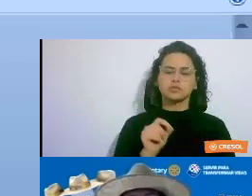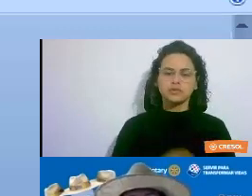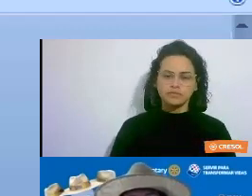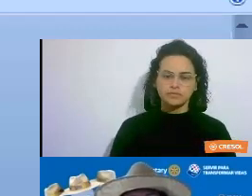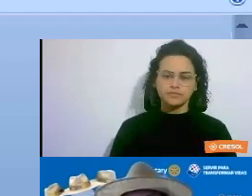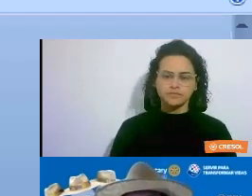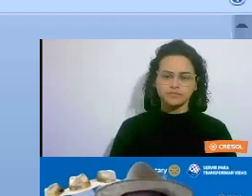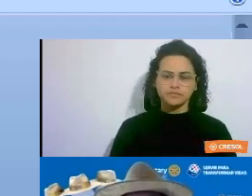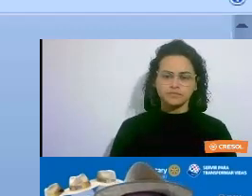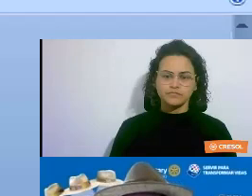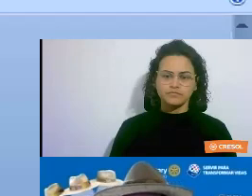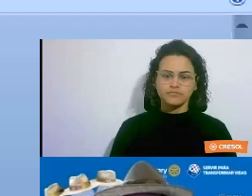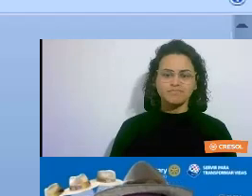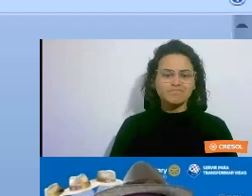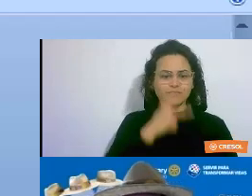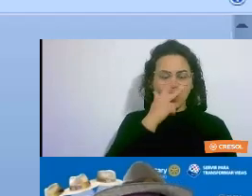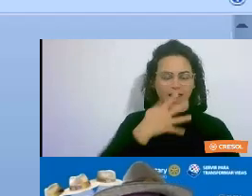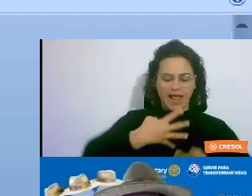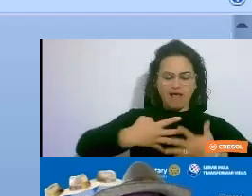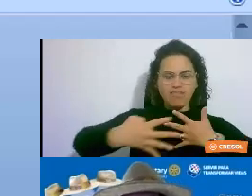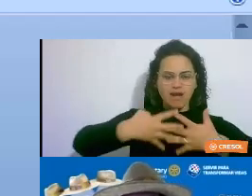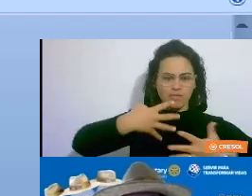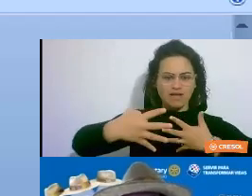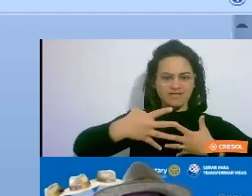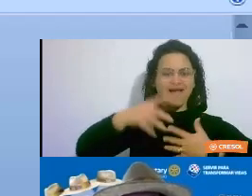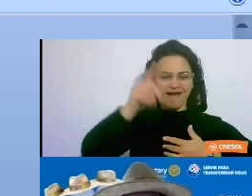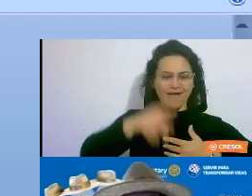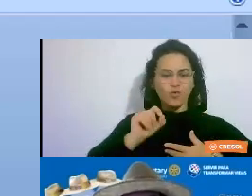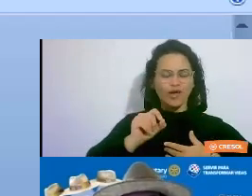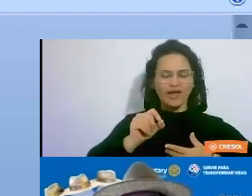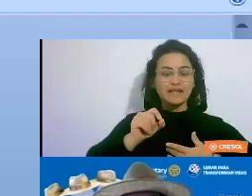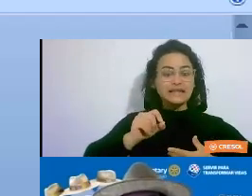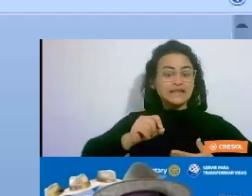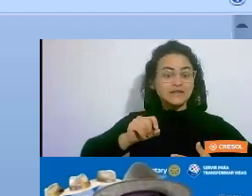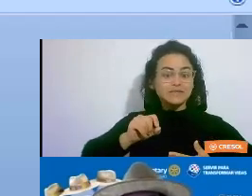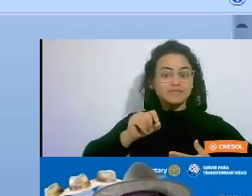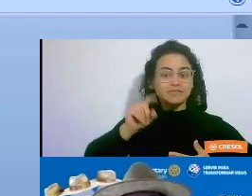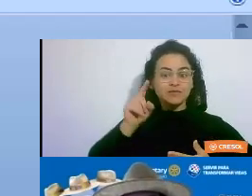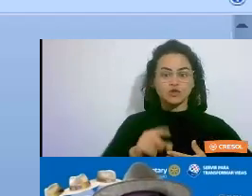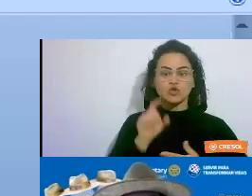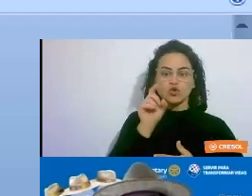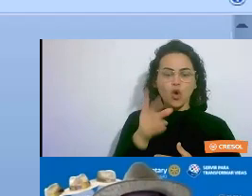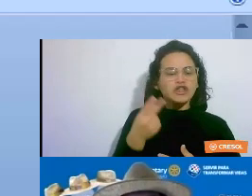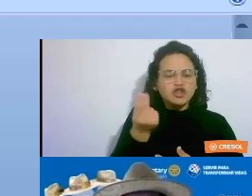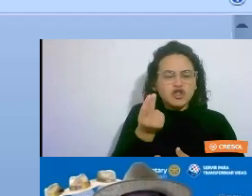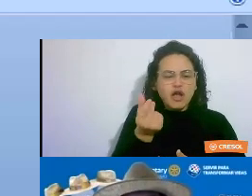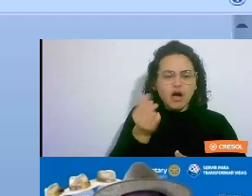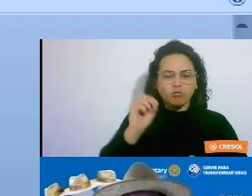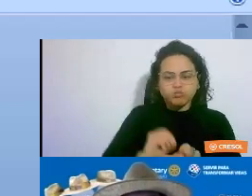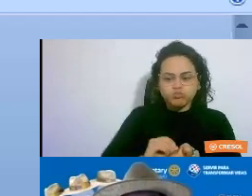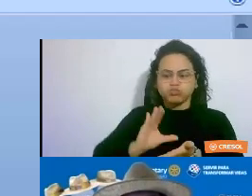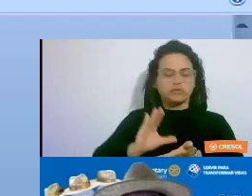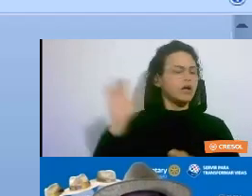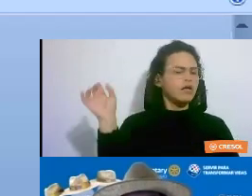nessa transparência, nessa busca de sempre estar, não visando só o lucro, mas sim estar associado